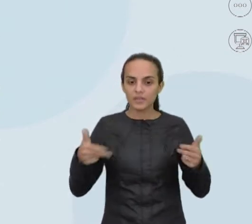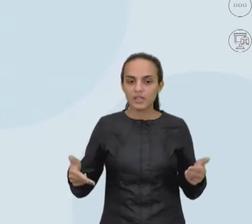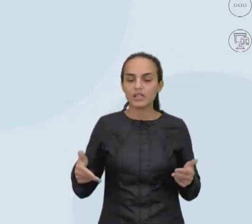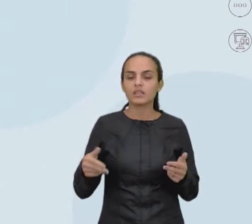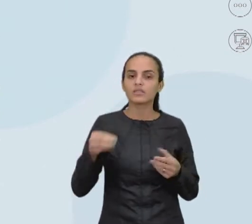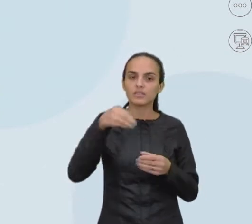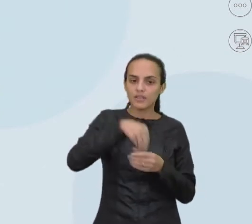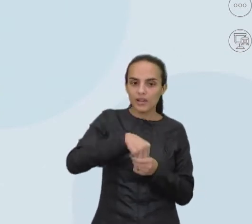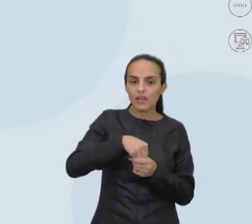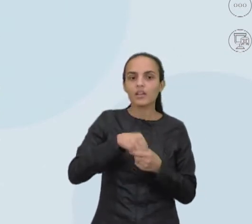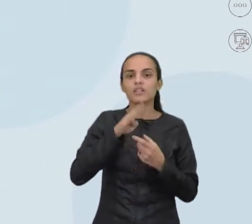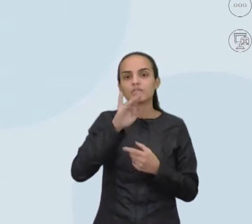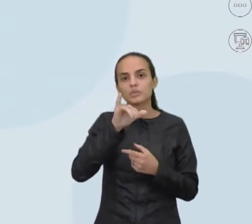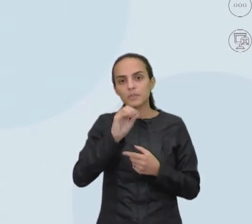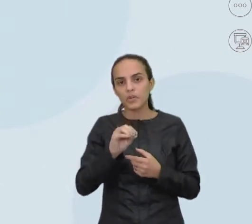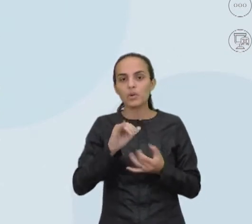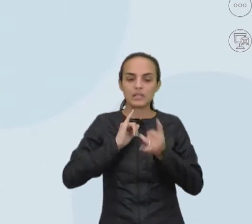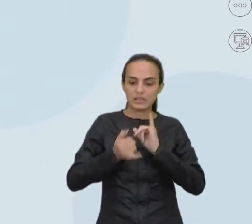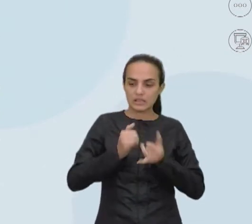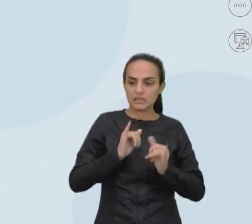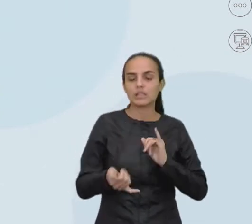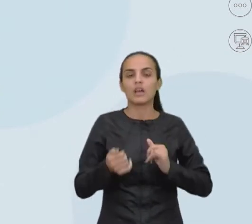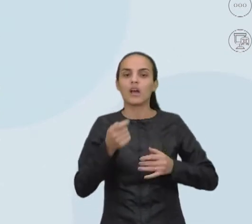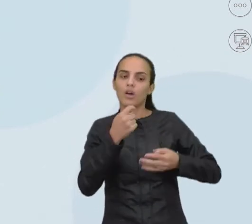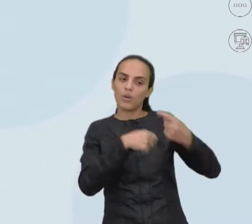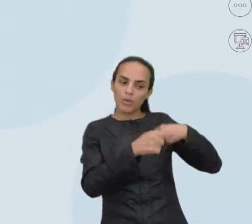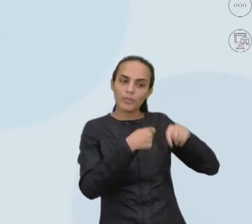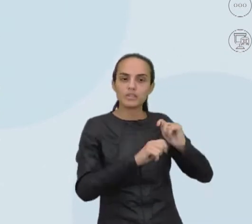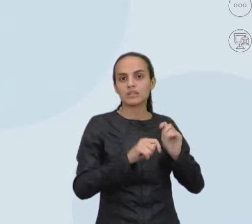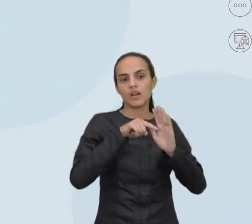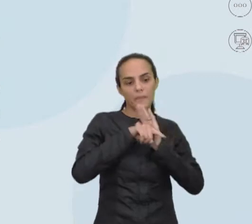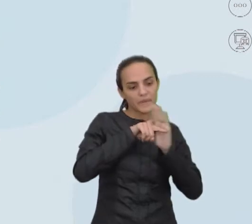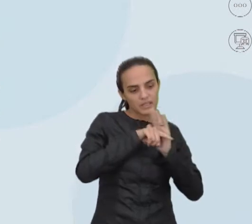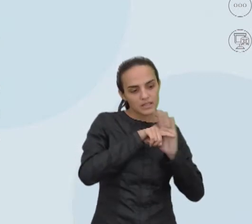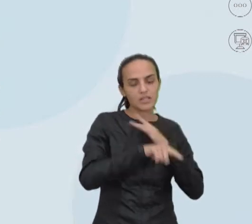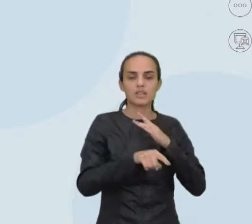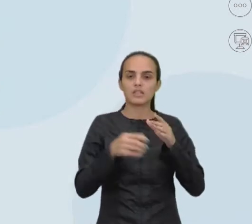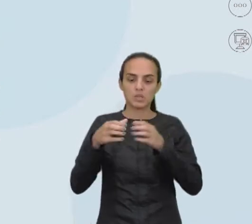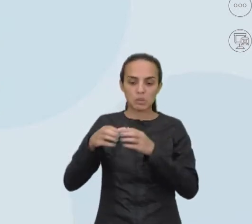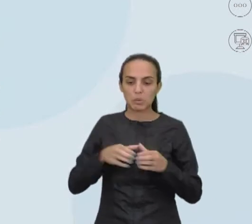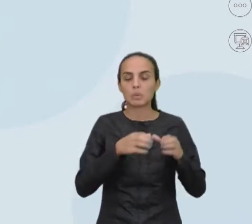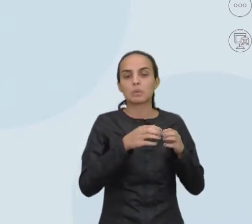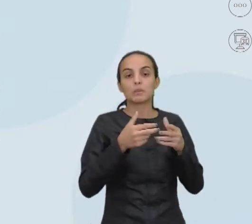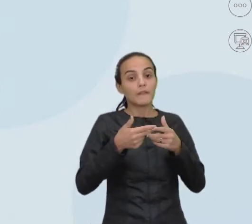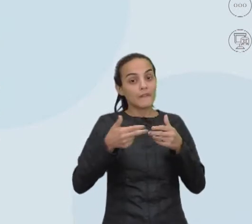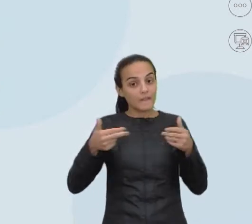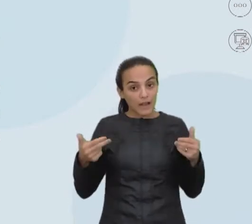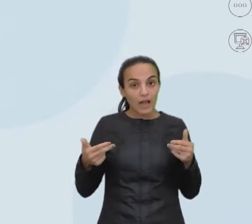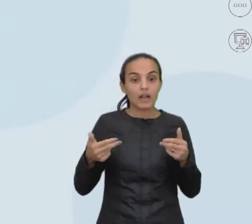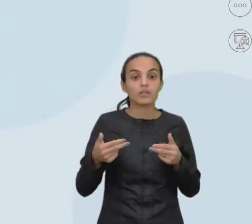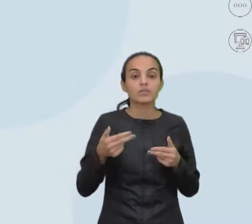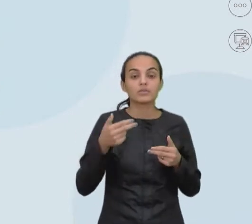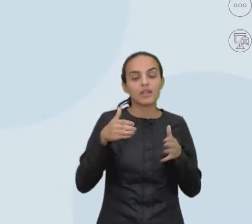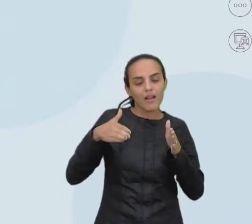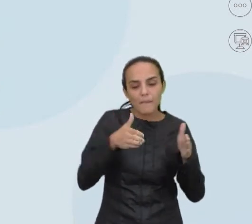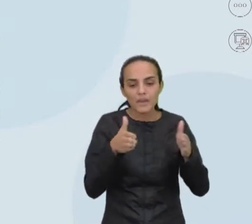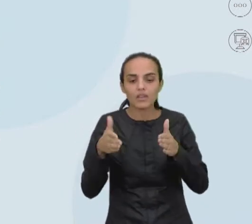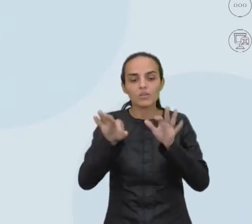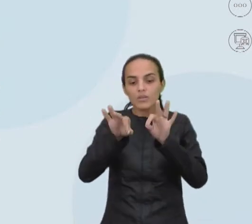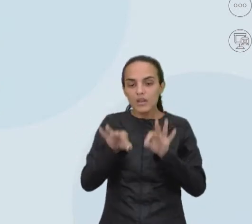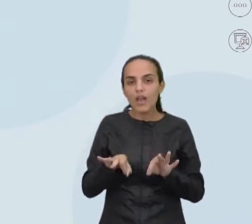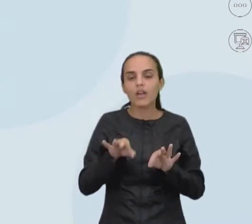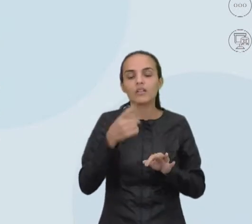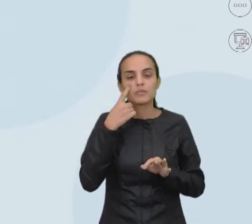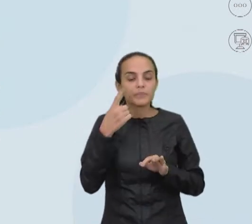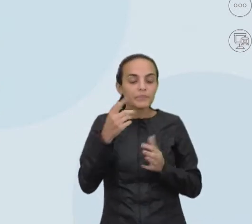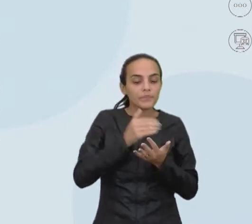aí de bioenergia em nível comercial, em nível de pesquisa. Nós temos várias rotas que estão em